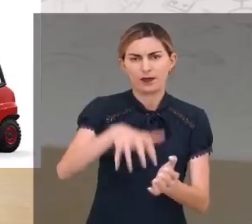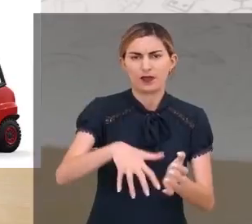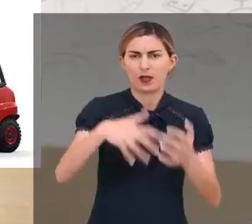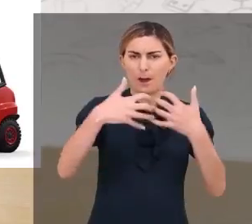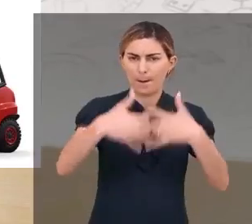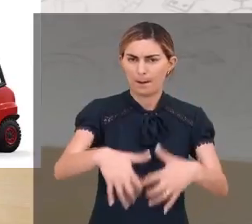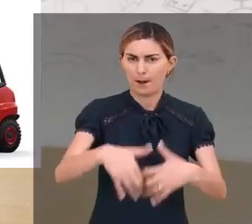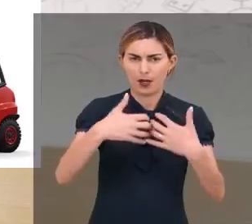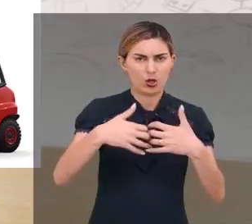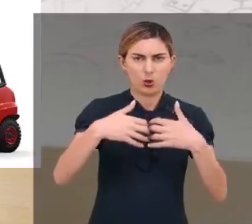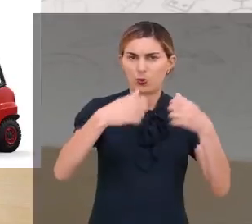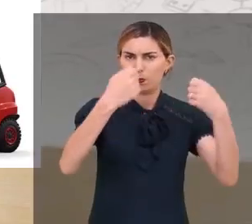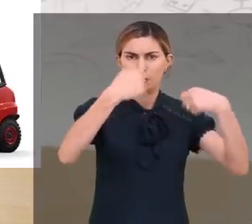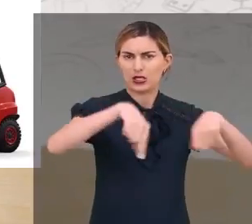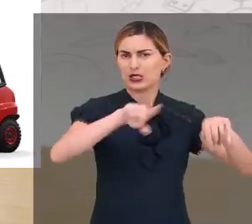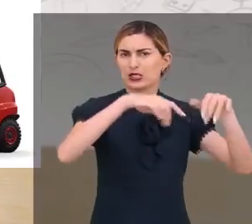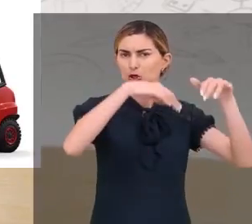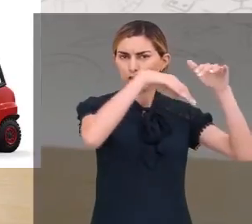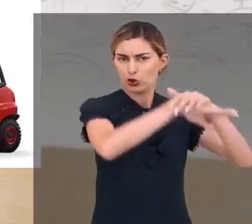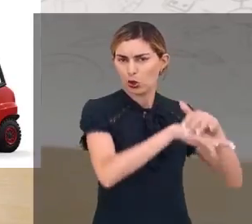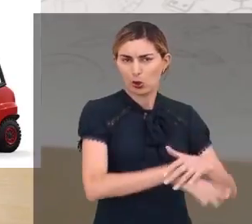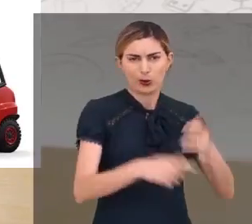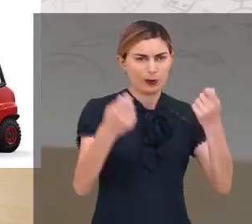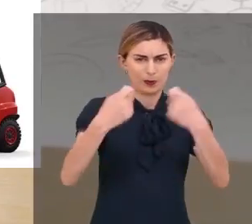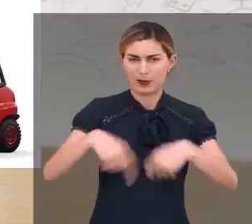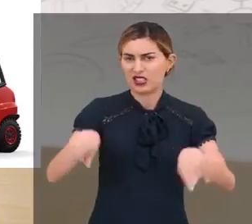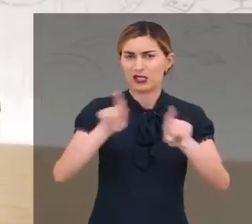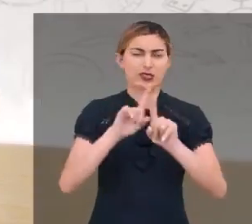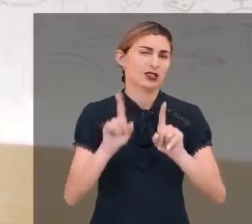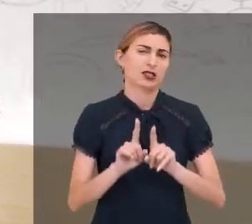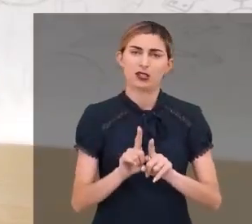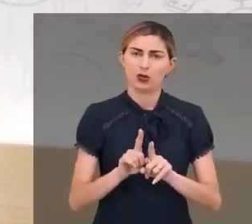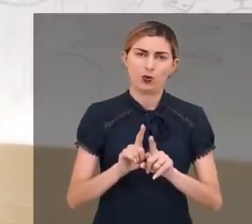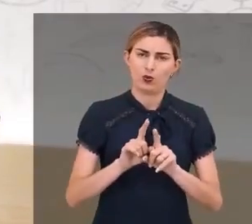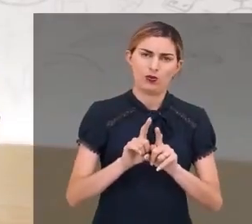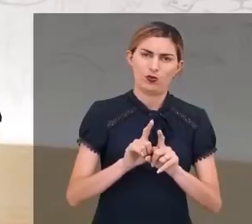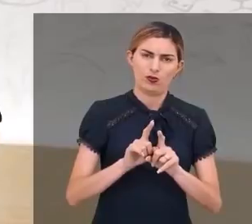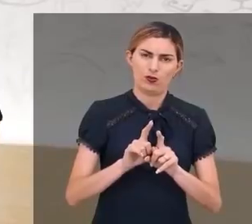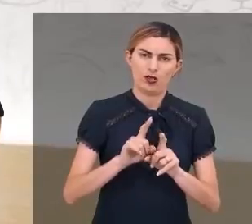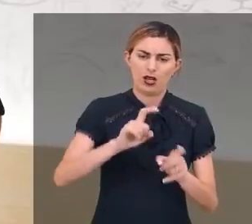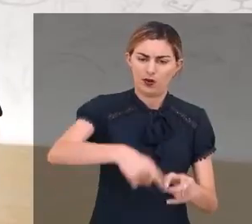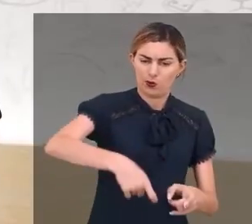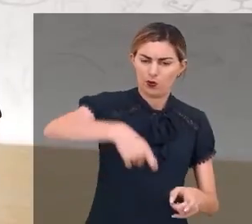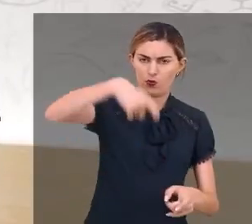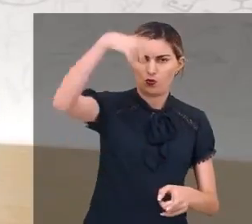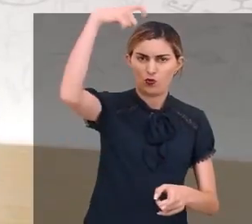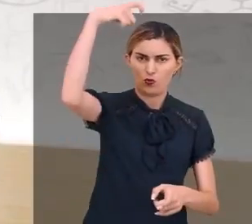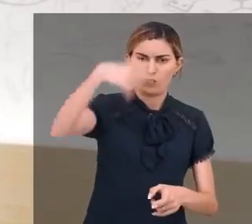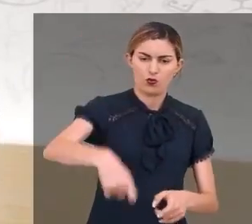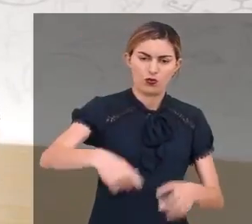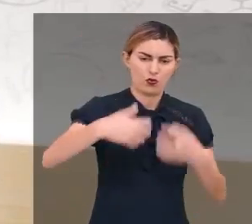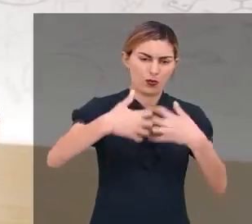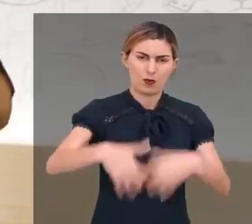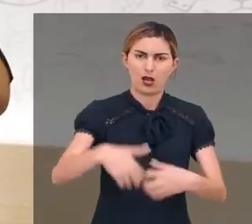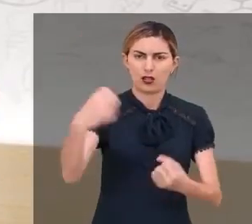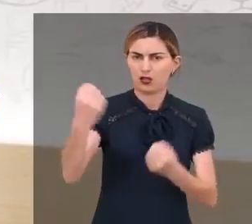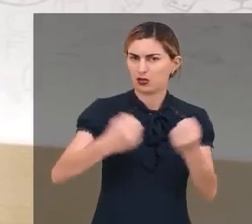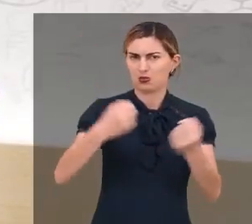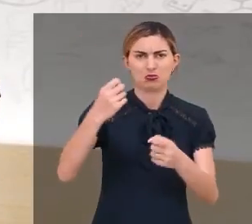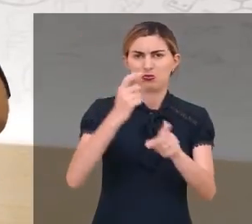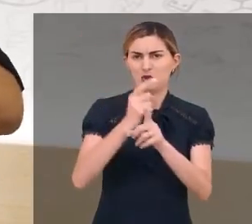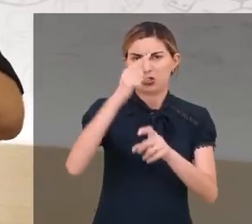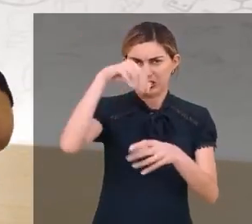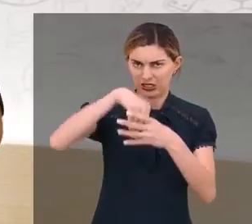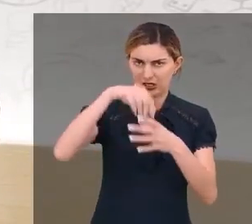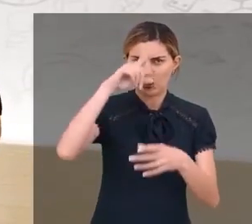empilhadeira seja material não de estoque. É possível até que nem empilhadeira no hospital nós devamos encontrar. Então,